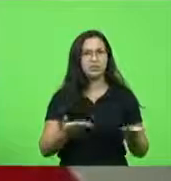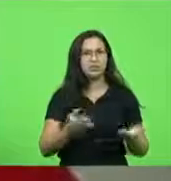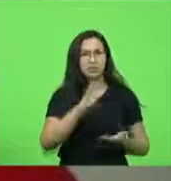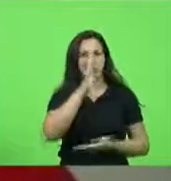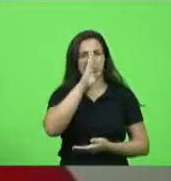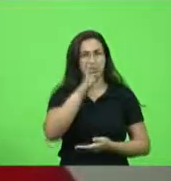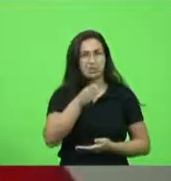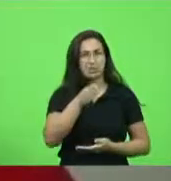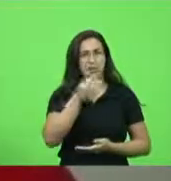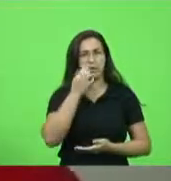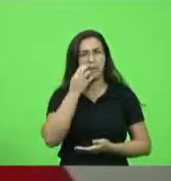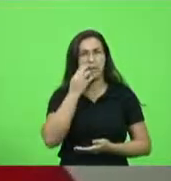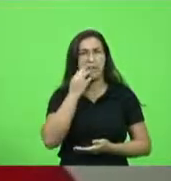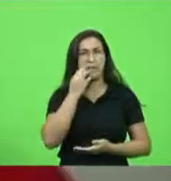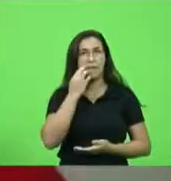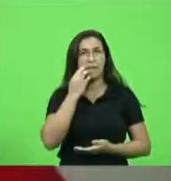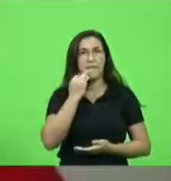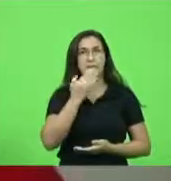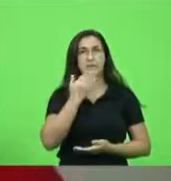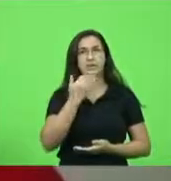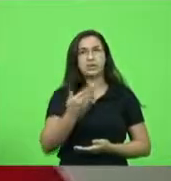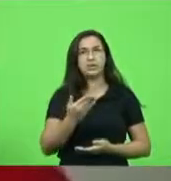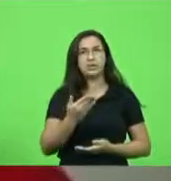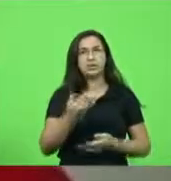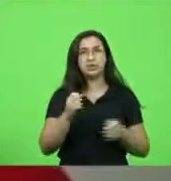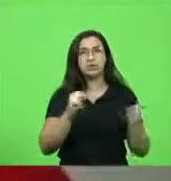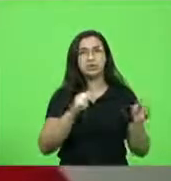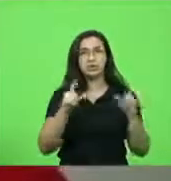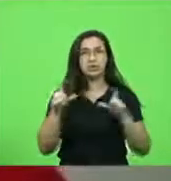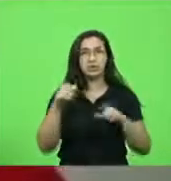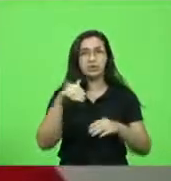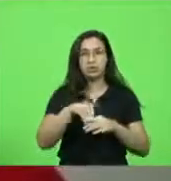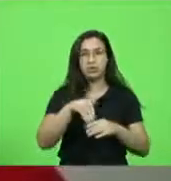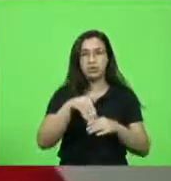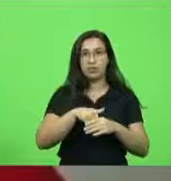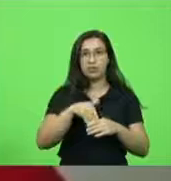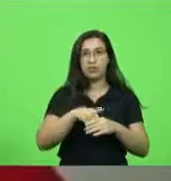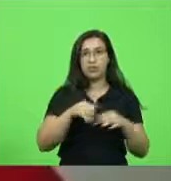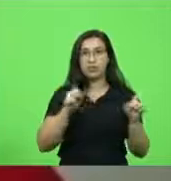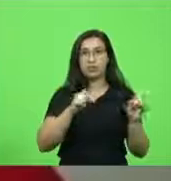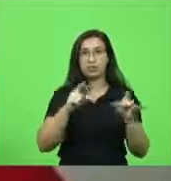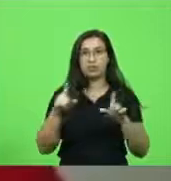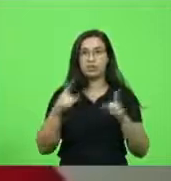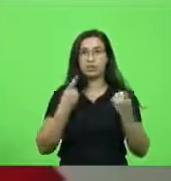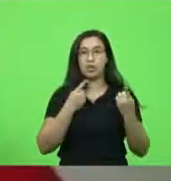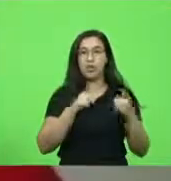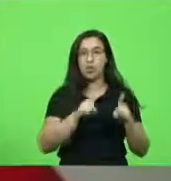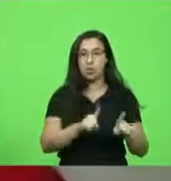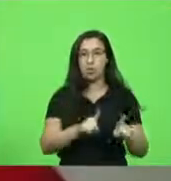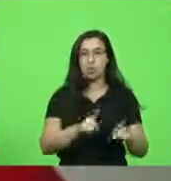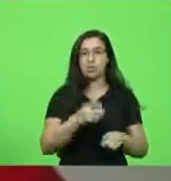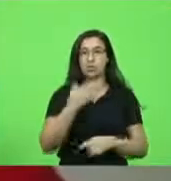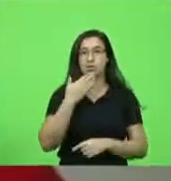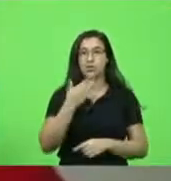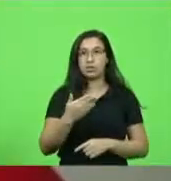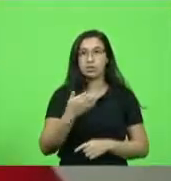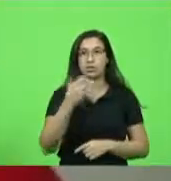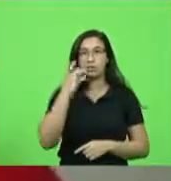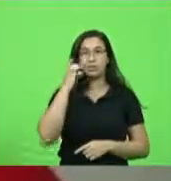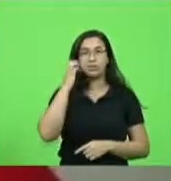prioridade? Então, eu quero pedir o voto no painel, presidente, e quero pedir o voto contrário a esse...